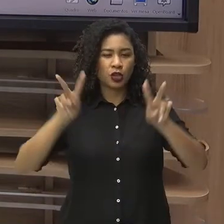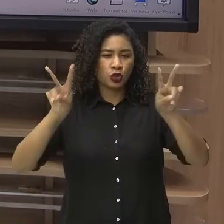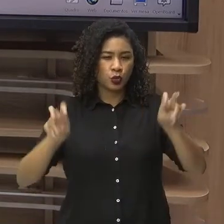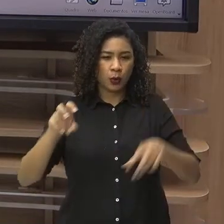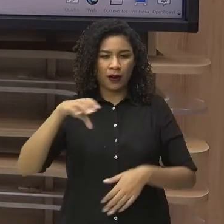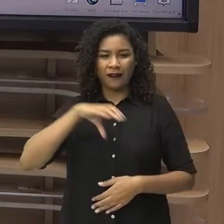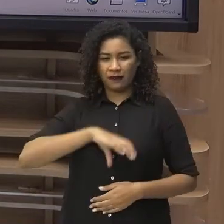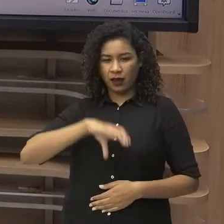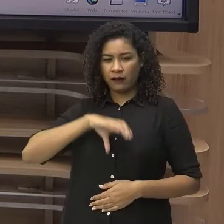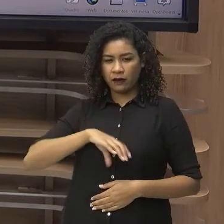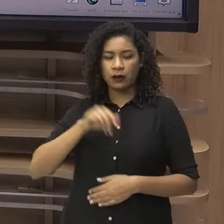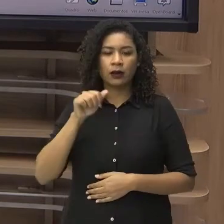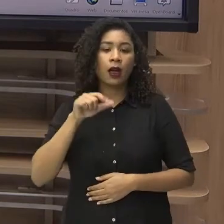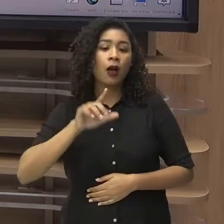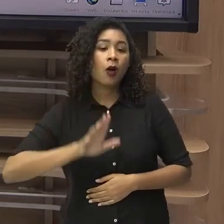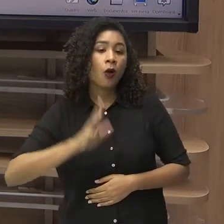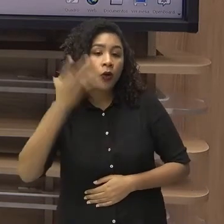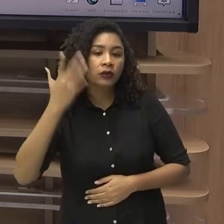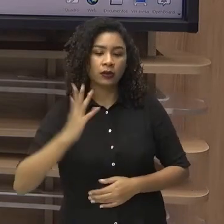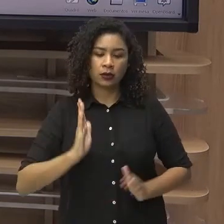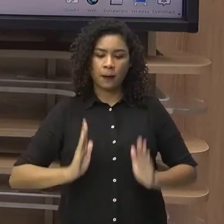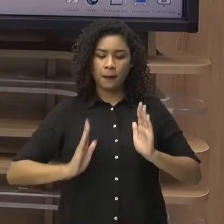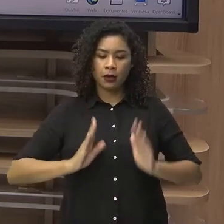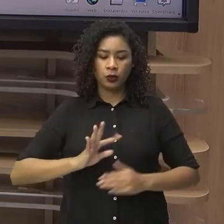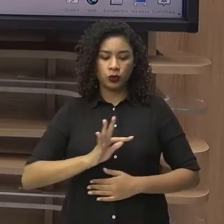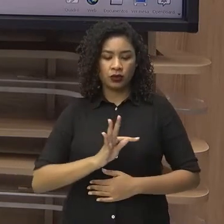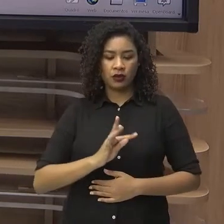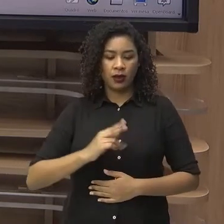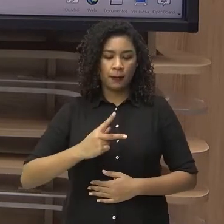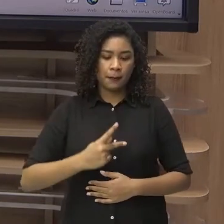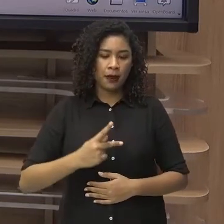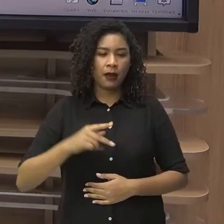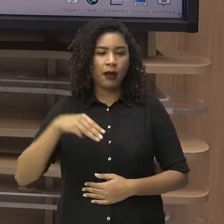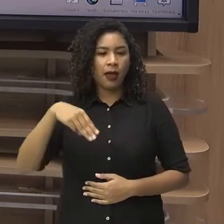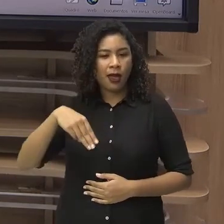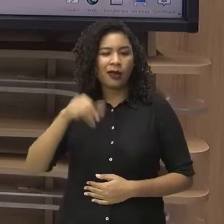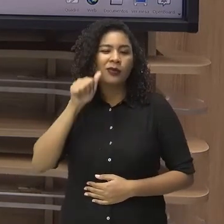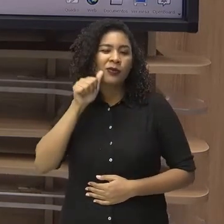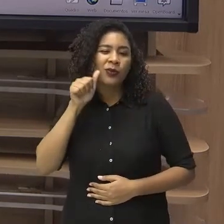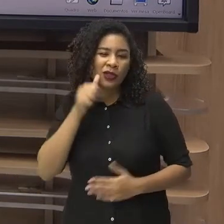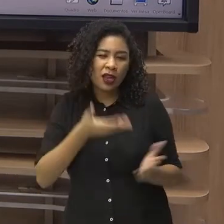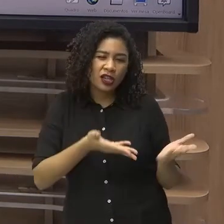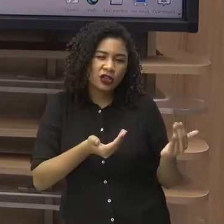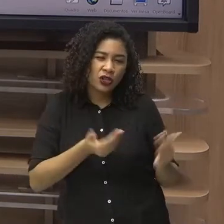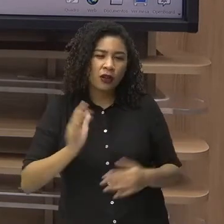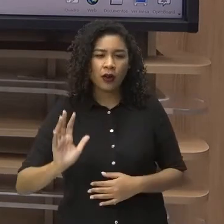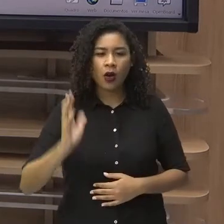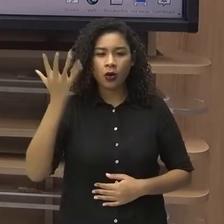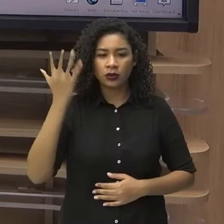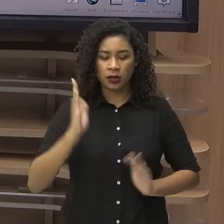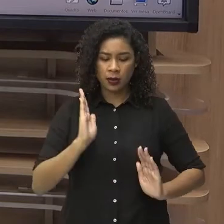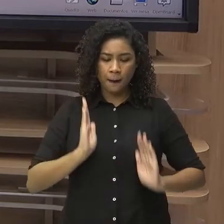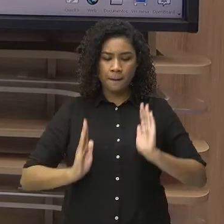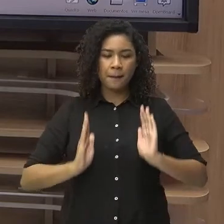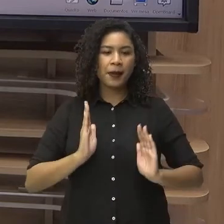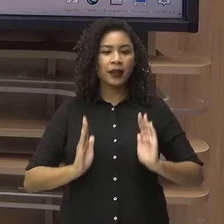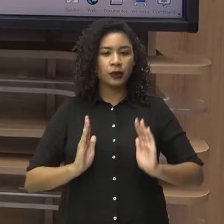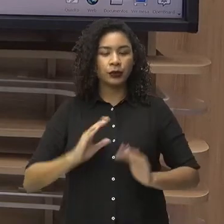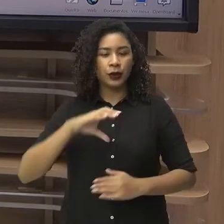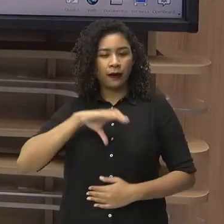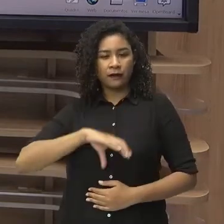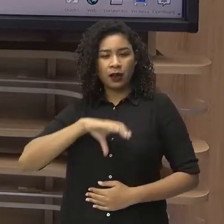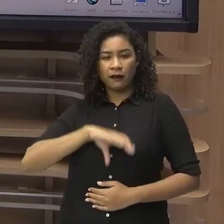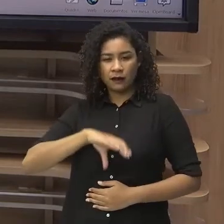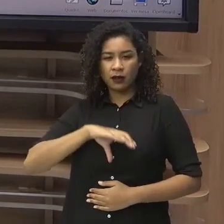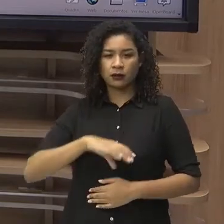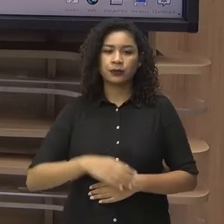ali de tensão pré-menstrual, né? Que acontece muito aí nas mulheres e nas jovens, que é todo aquele período onde acontece ali o seu ciclo menstrual,